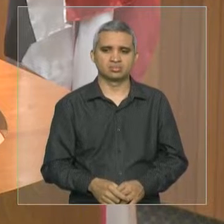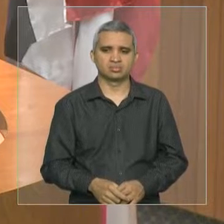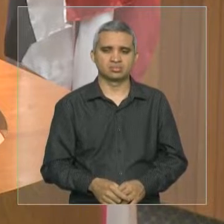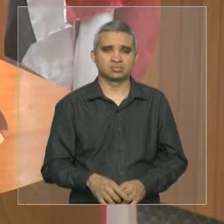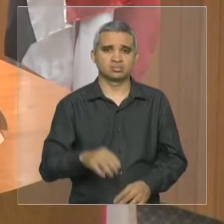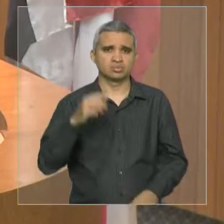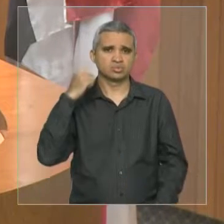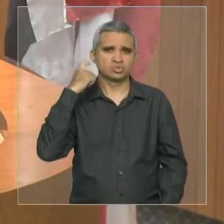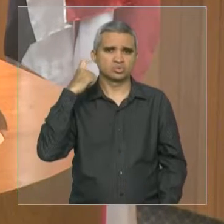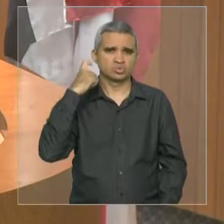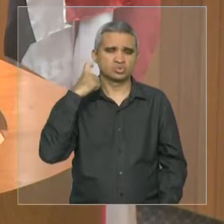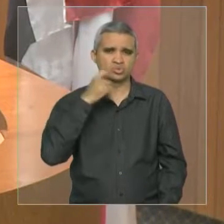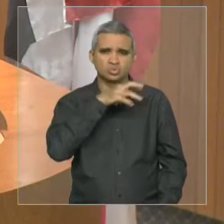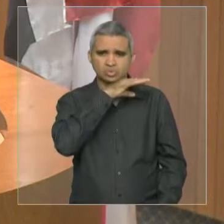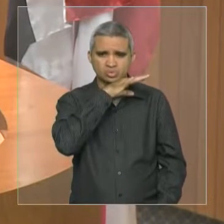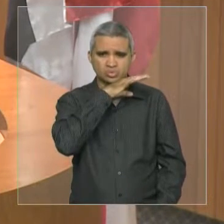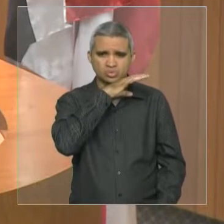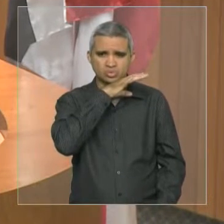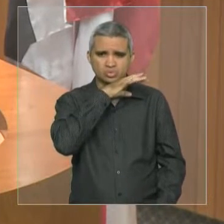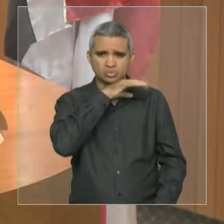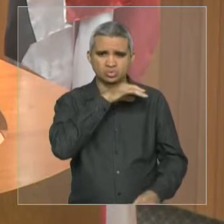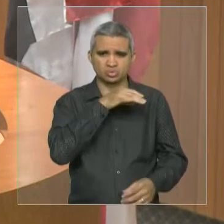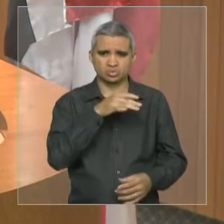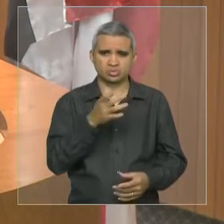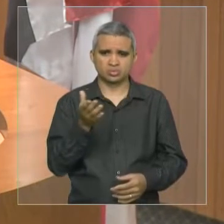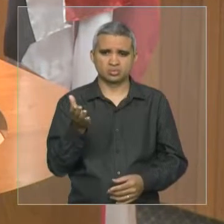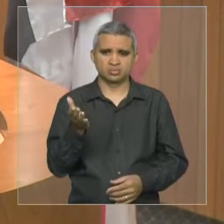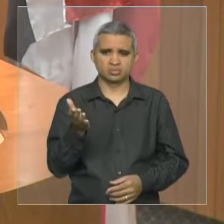O som está sem qualidade, deputado Roberto? Segundo...